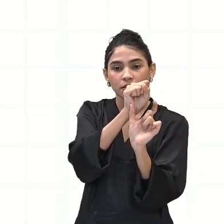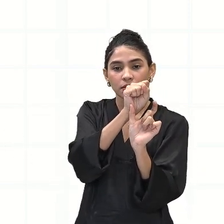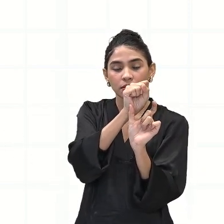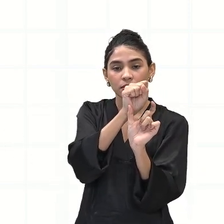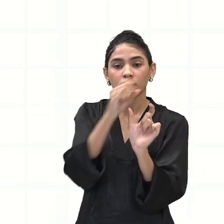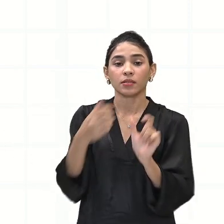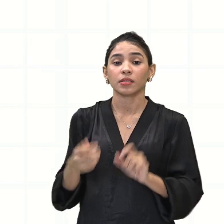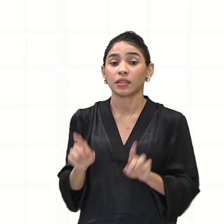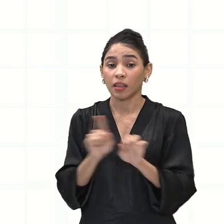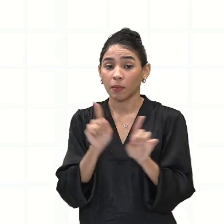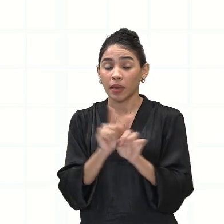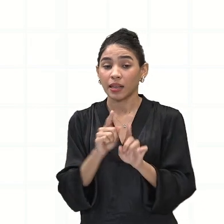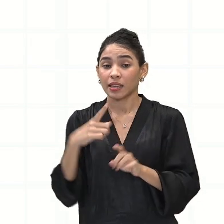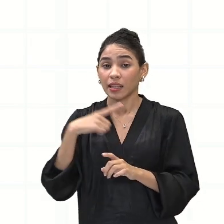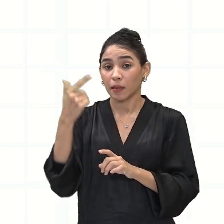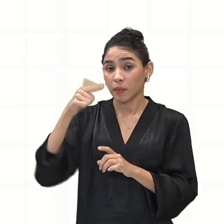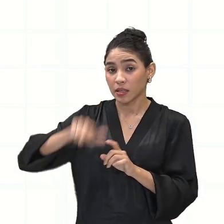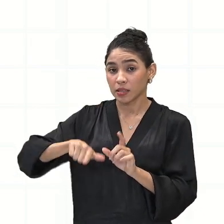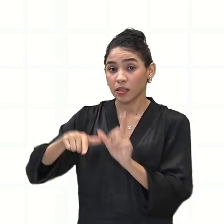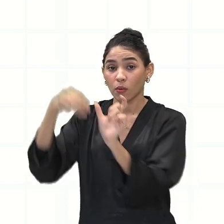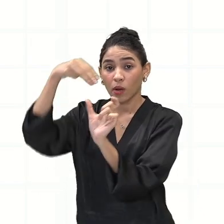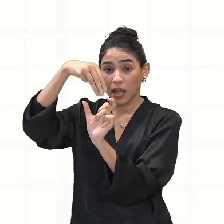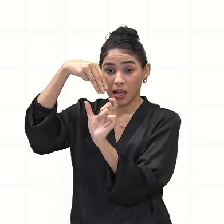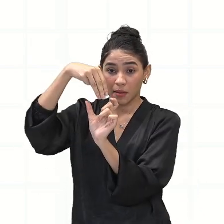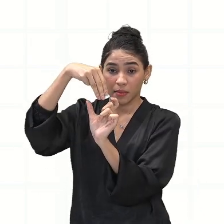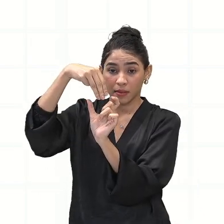Eu tenho a repetição do M.